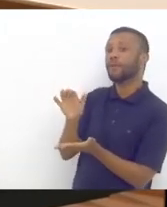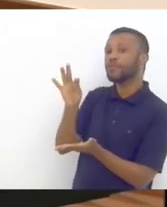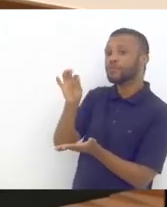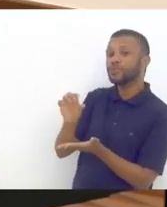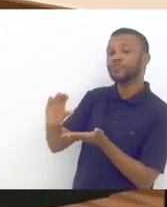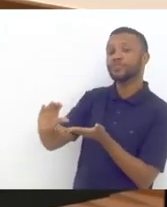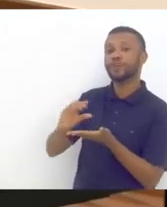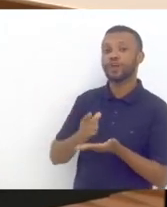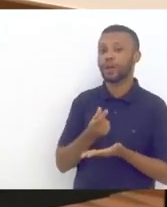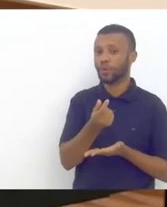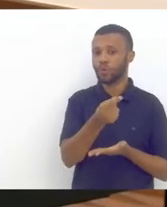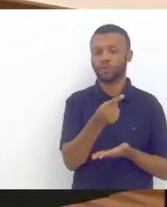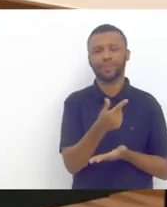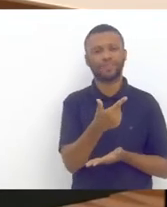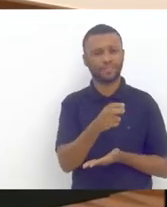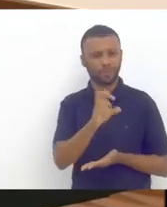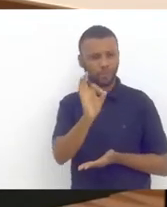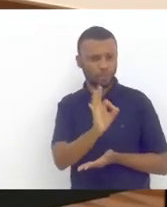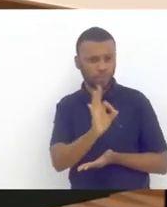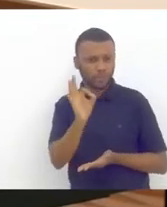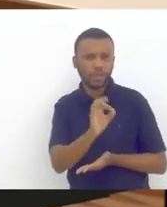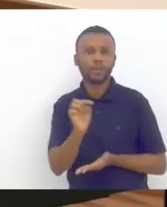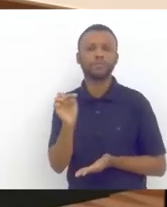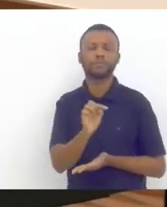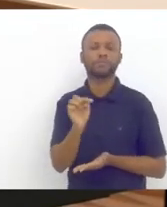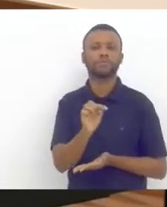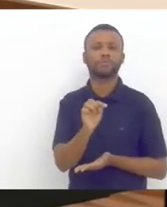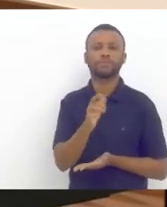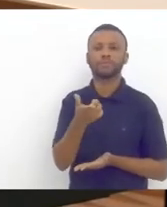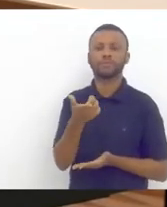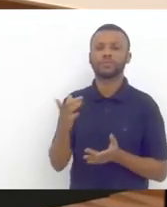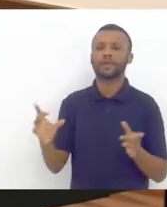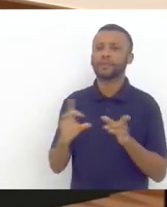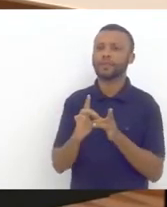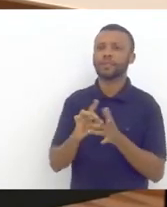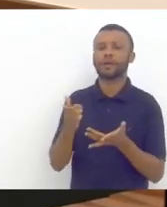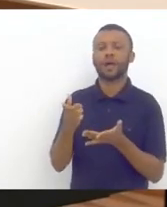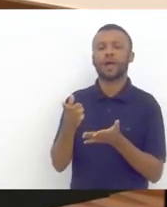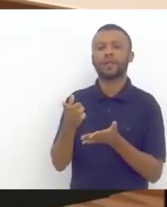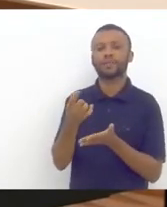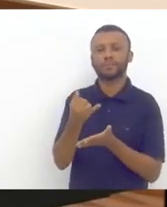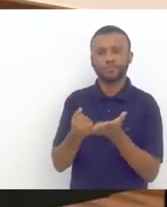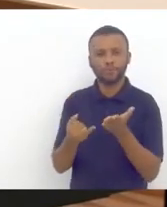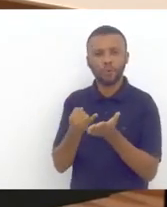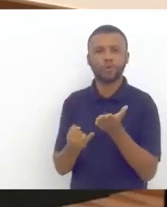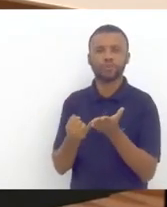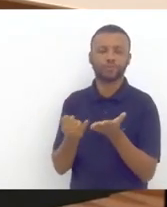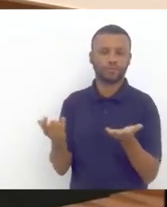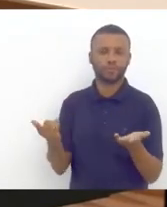lá no 25%, na vinculação constitucional de recursos. Então,